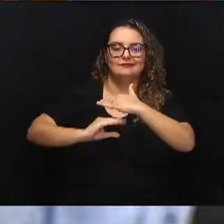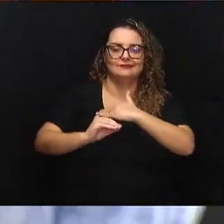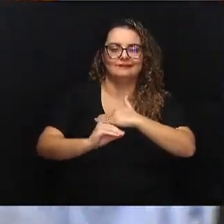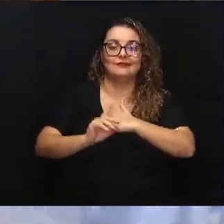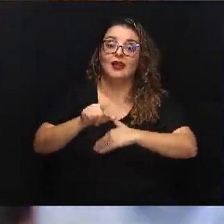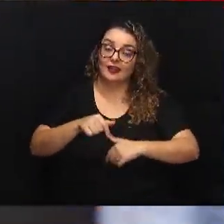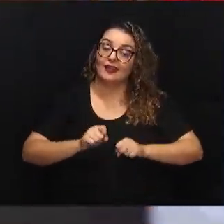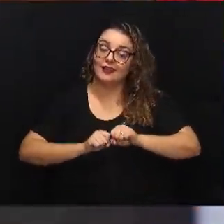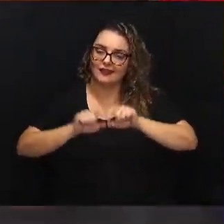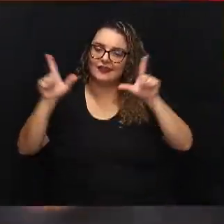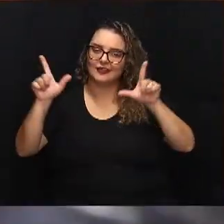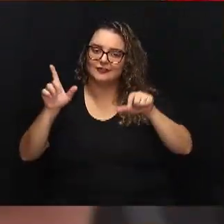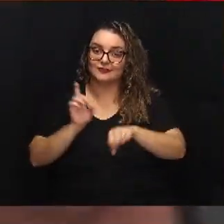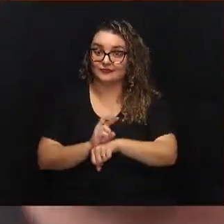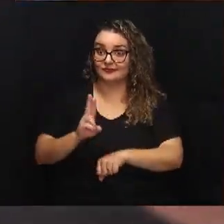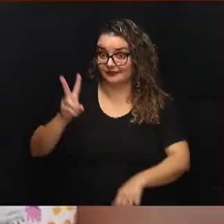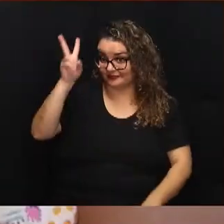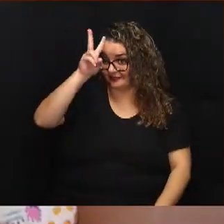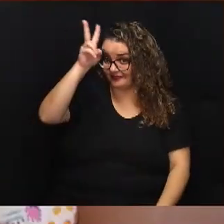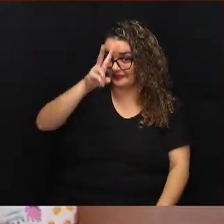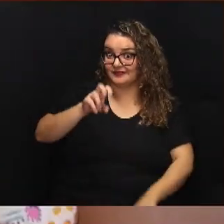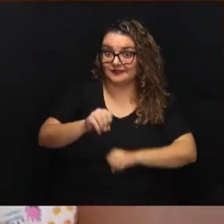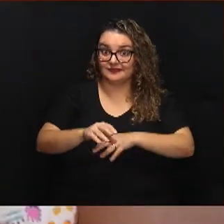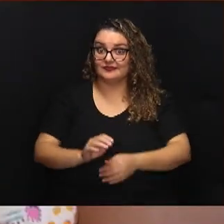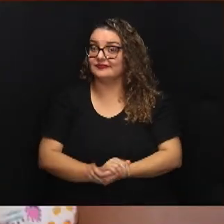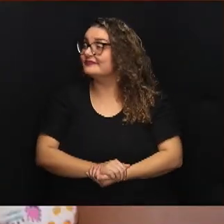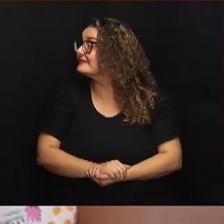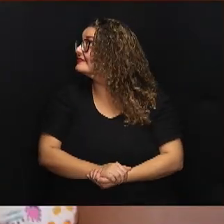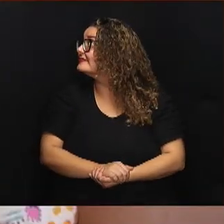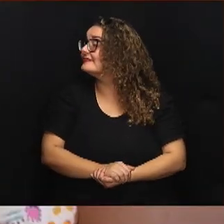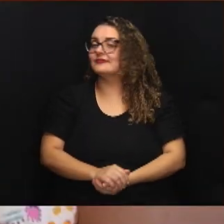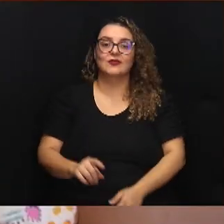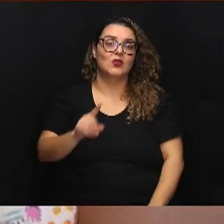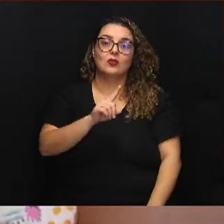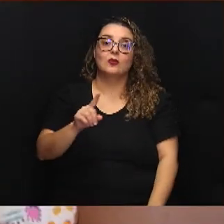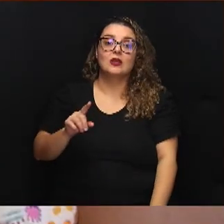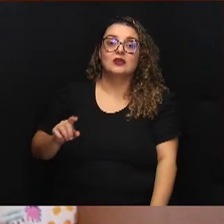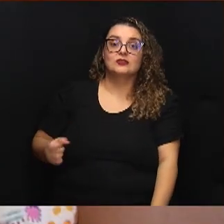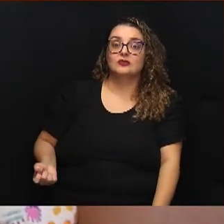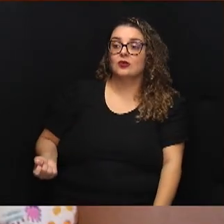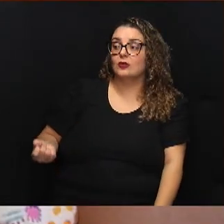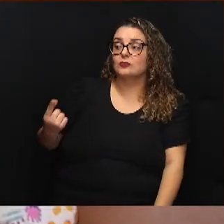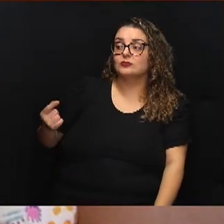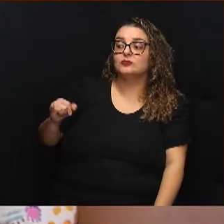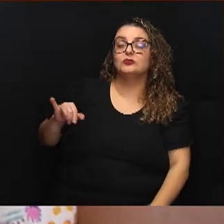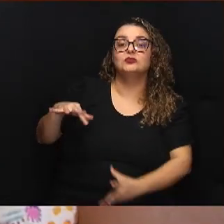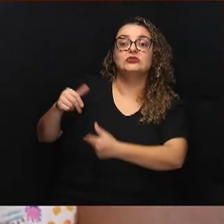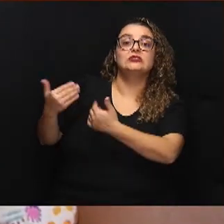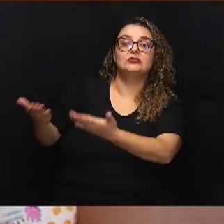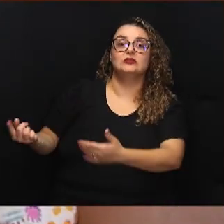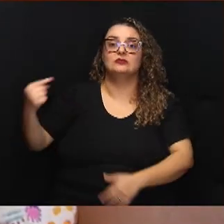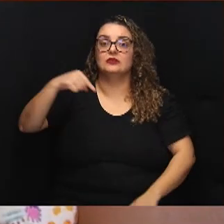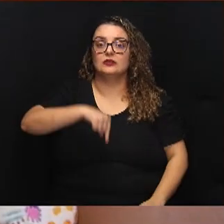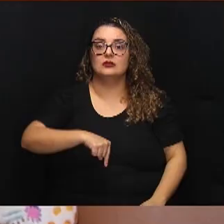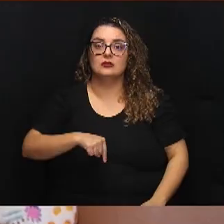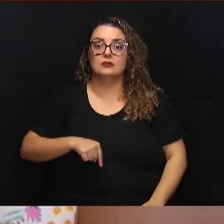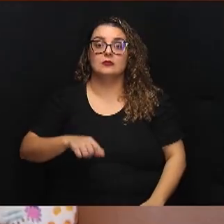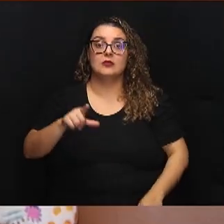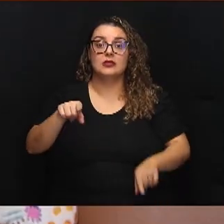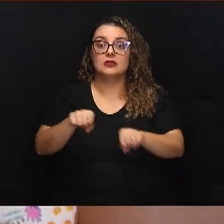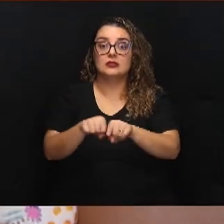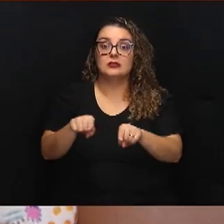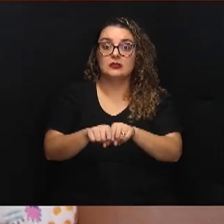que destaca a doutora em História da Educação. Não é só o estrangeiro que vem para Campinas, né? Você tem a população que migra para